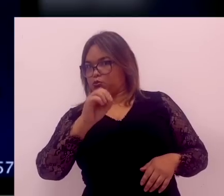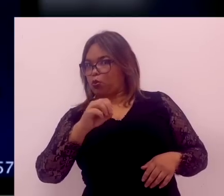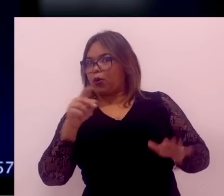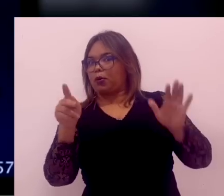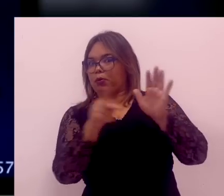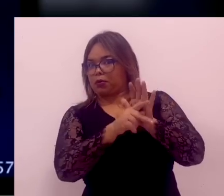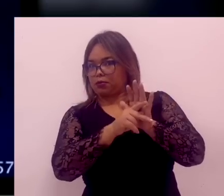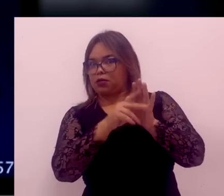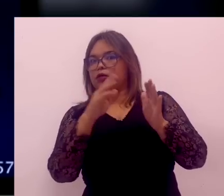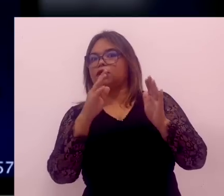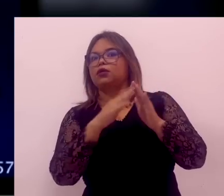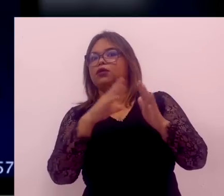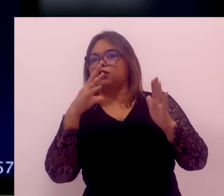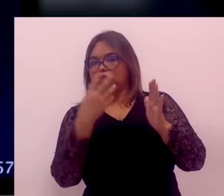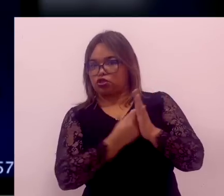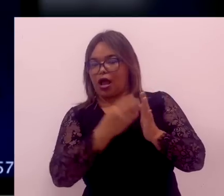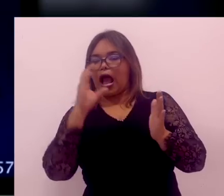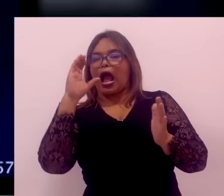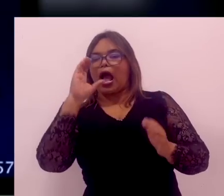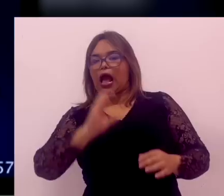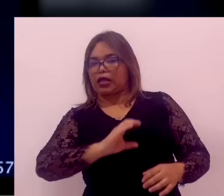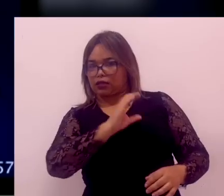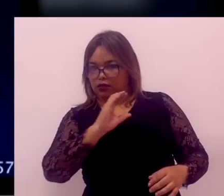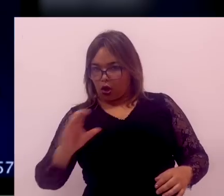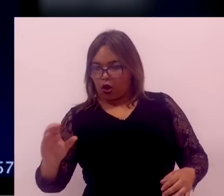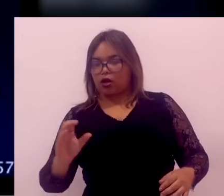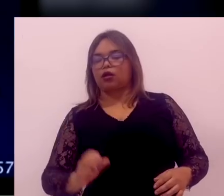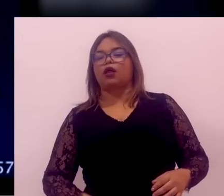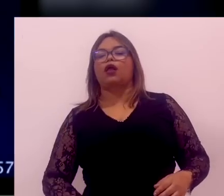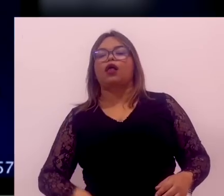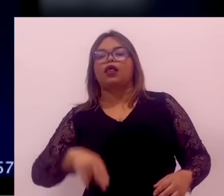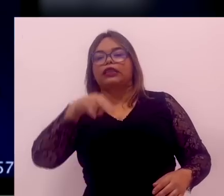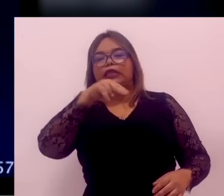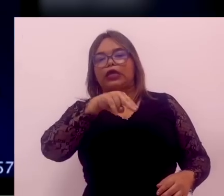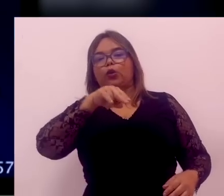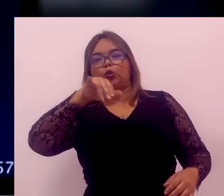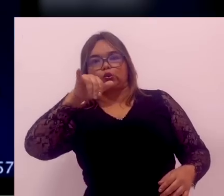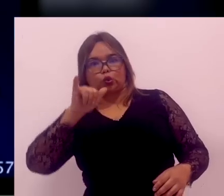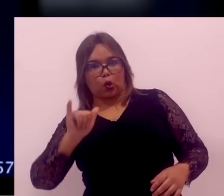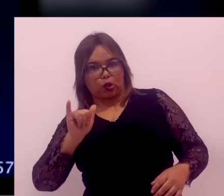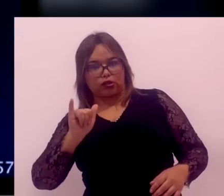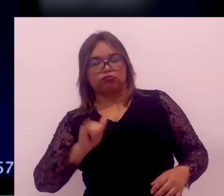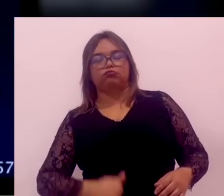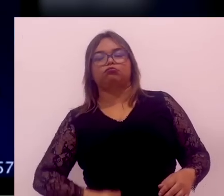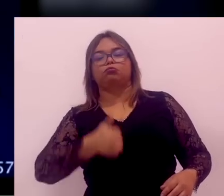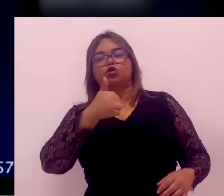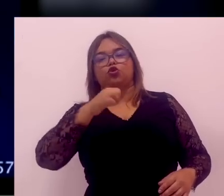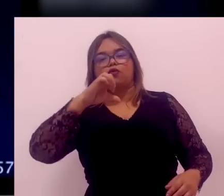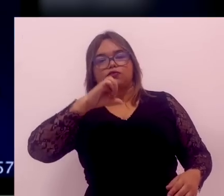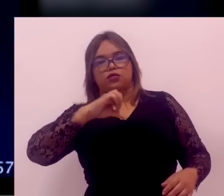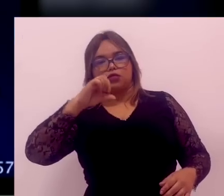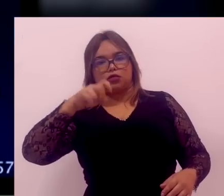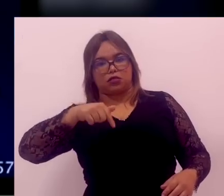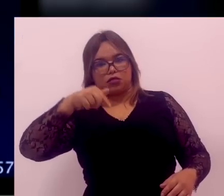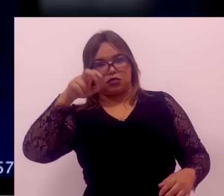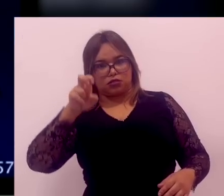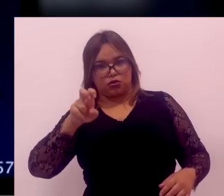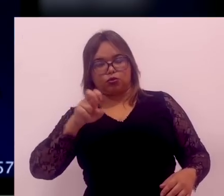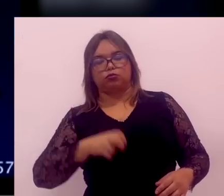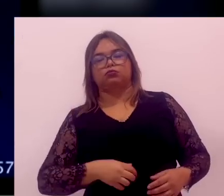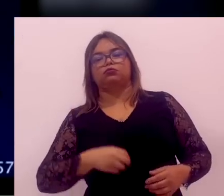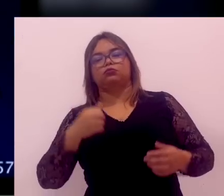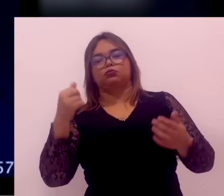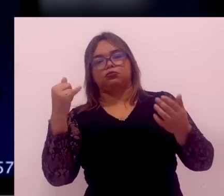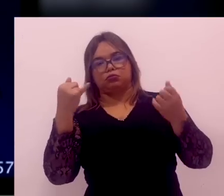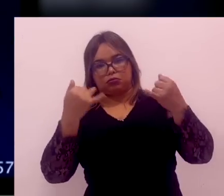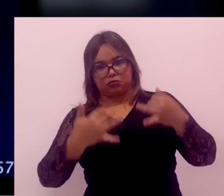1995, página 129, diz o seguinte: pois o Filho de Deus se tornou homem para que nós pudéssemos nos tornar